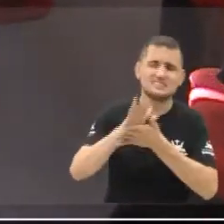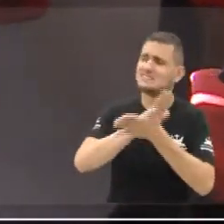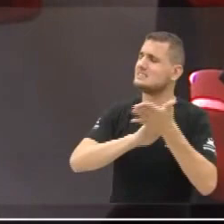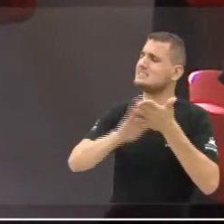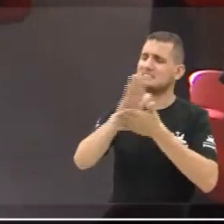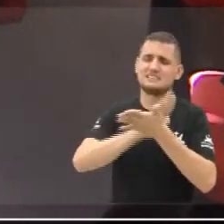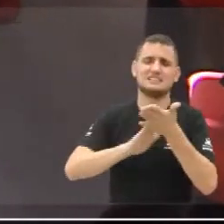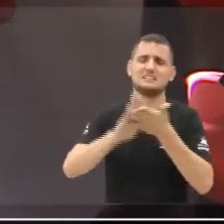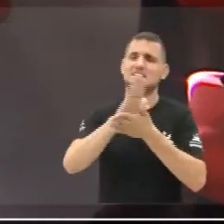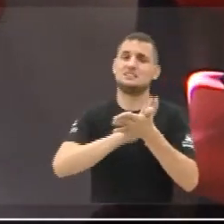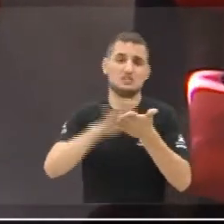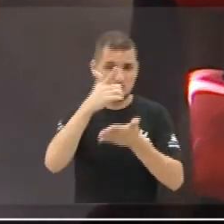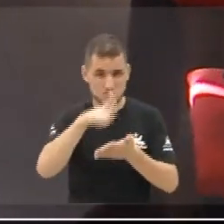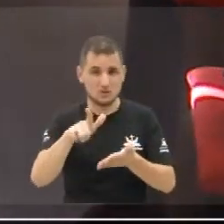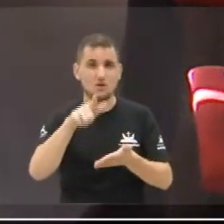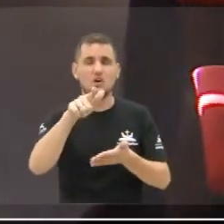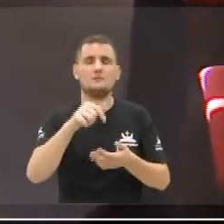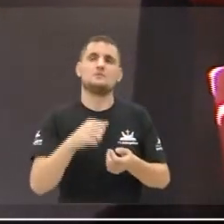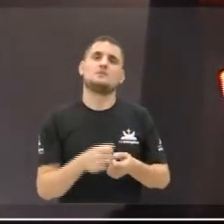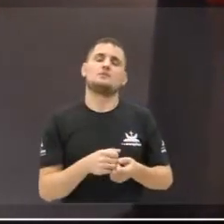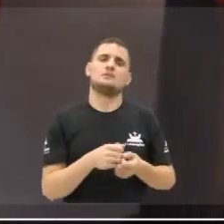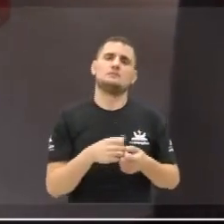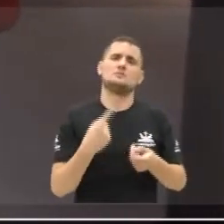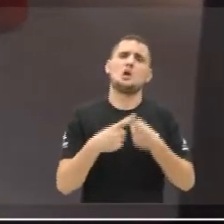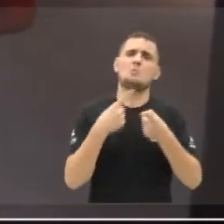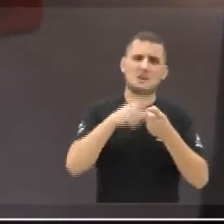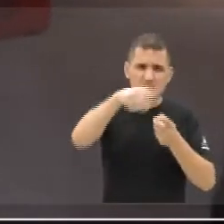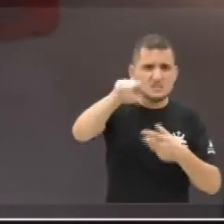vez. Porque tendes medo, filho.